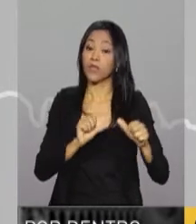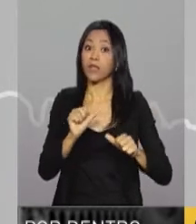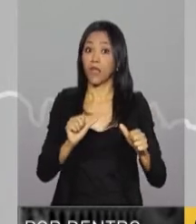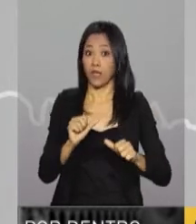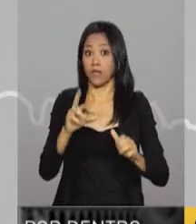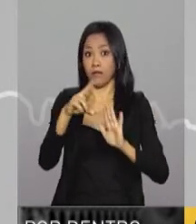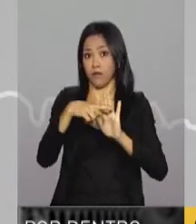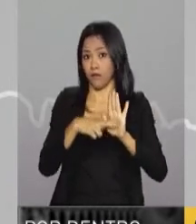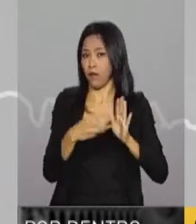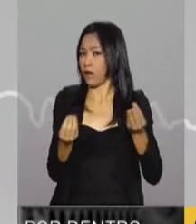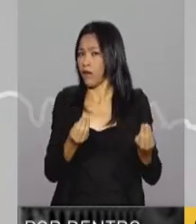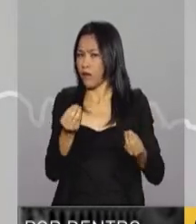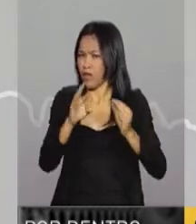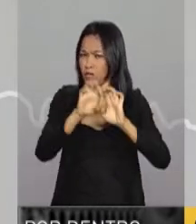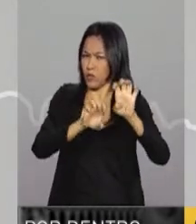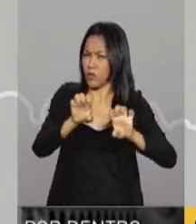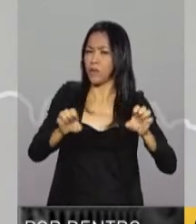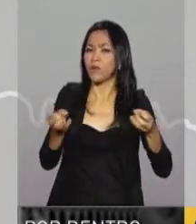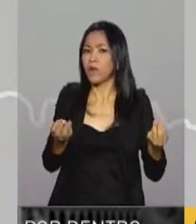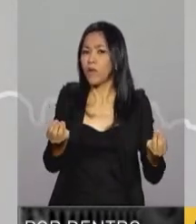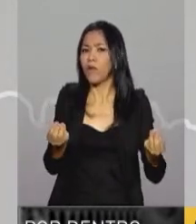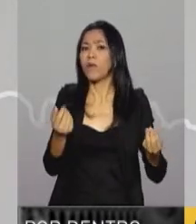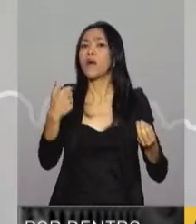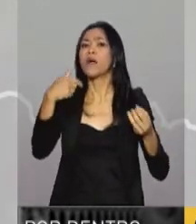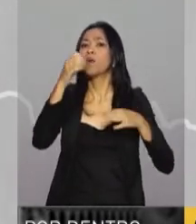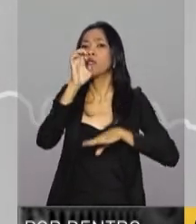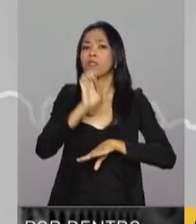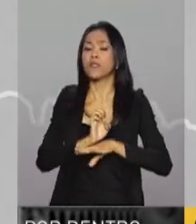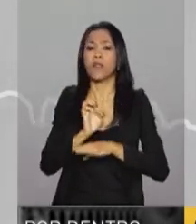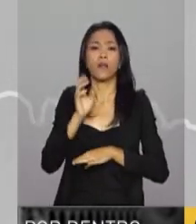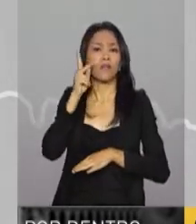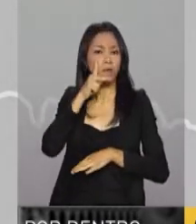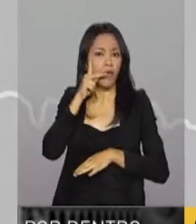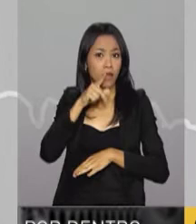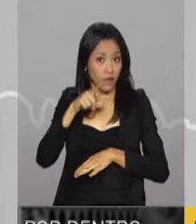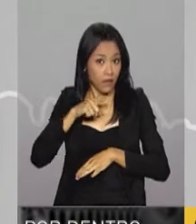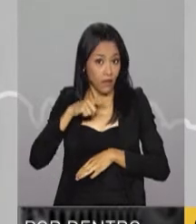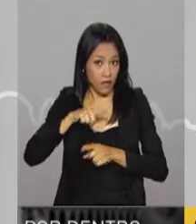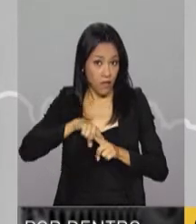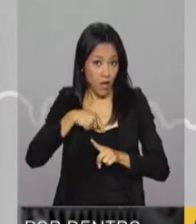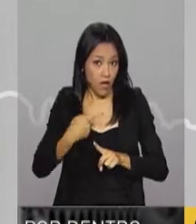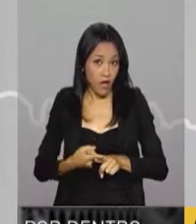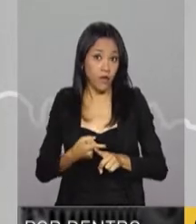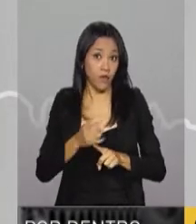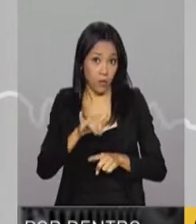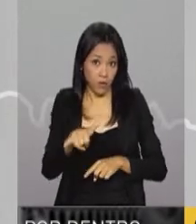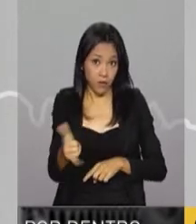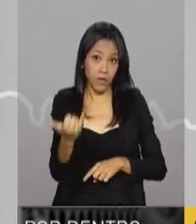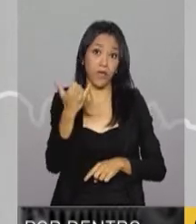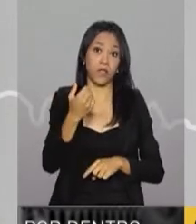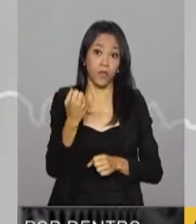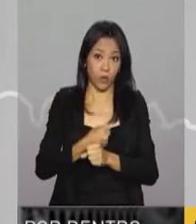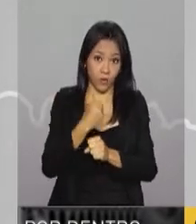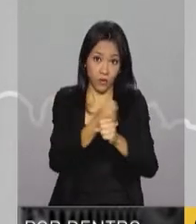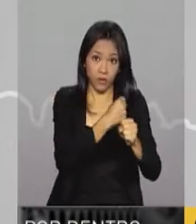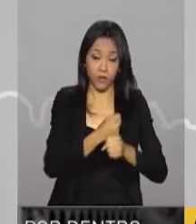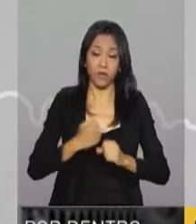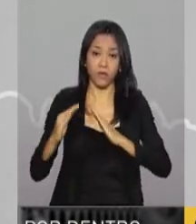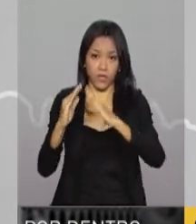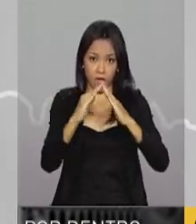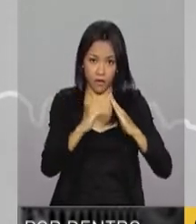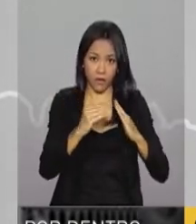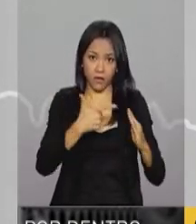seguinte com relação à paraíba a posição de mais oportunidade de unidades do estado em